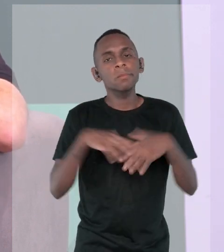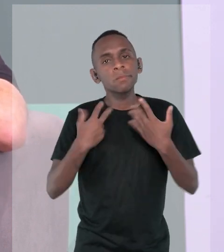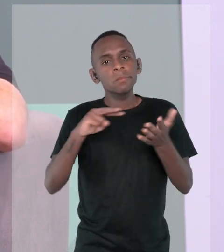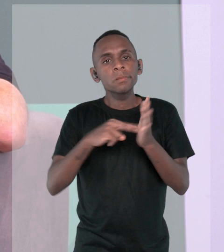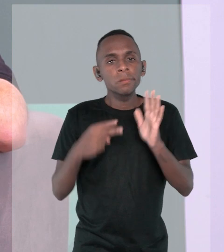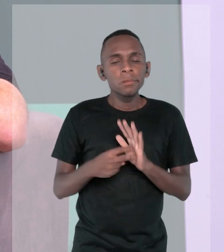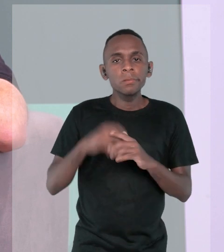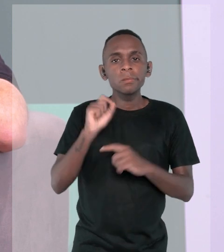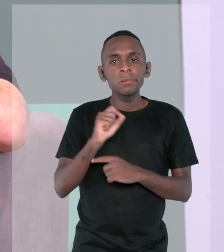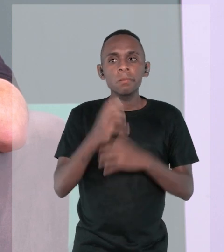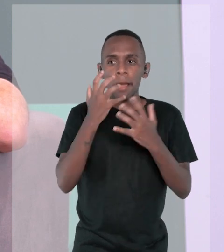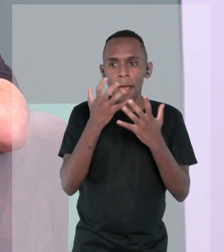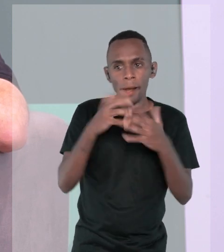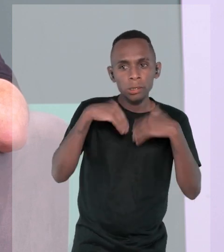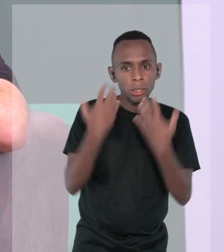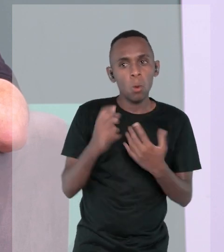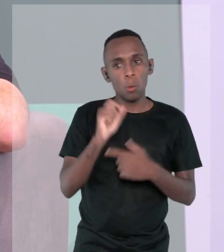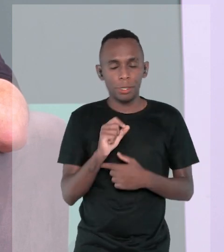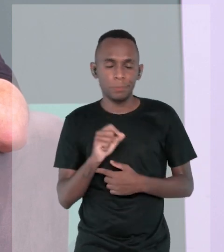Significa, você sugere então que,